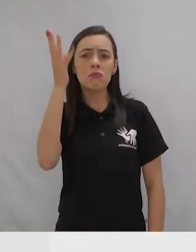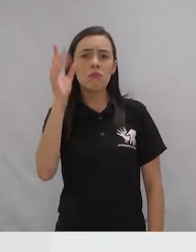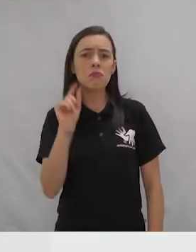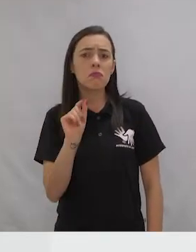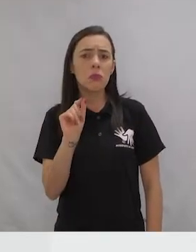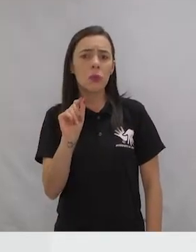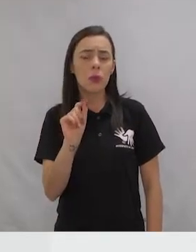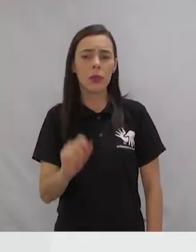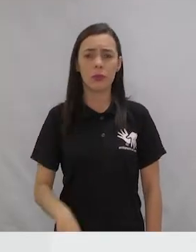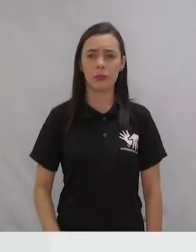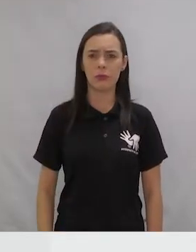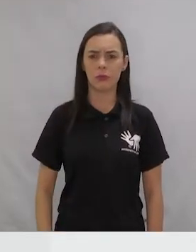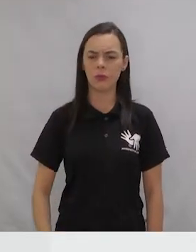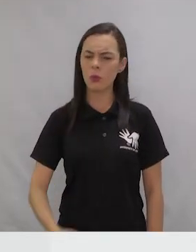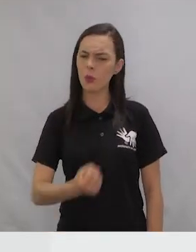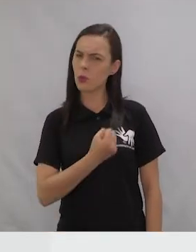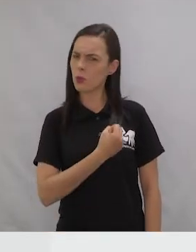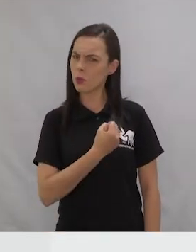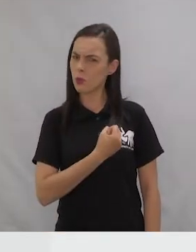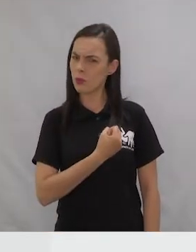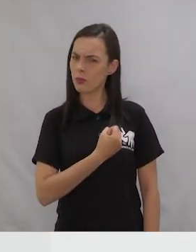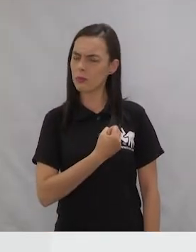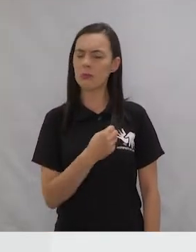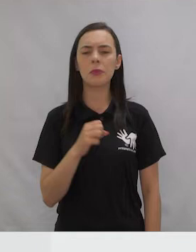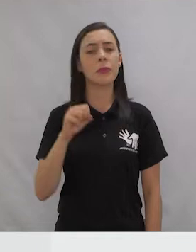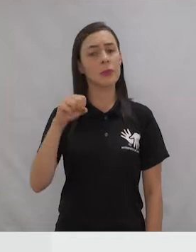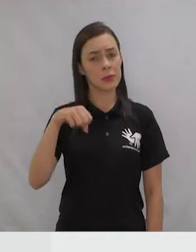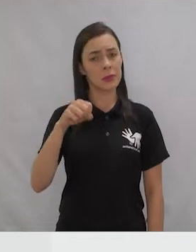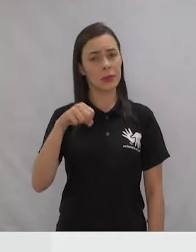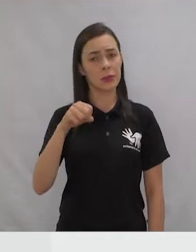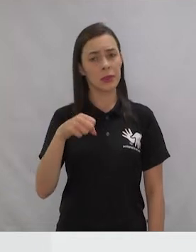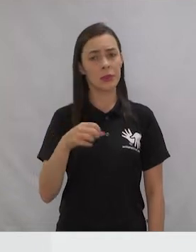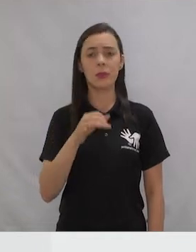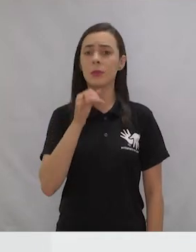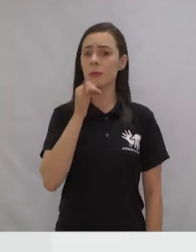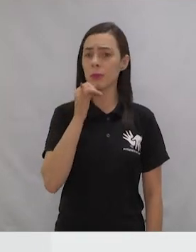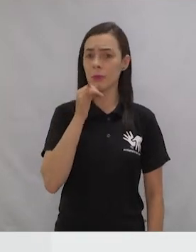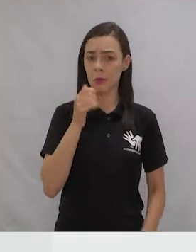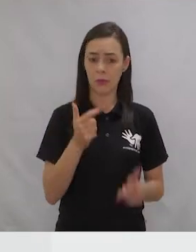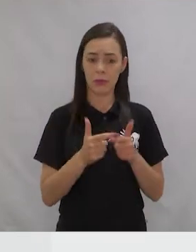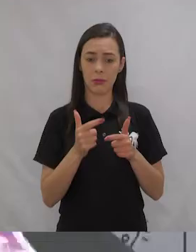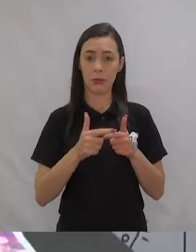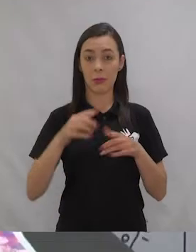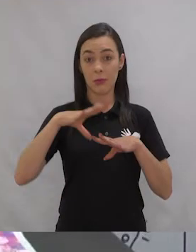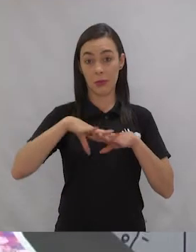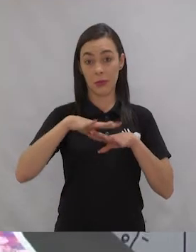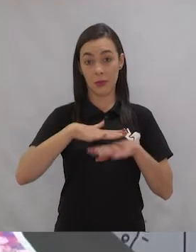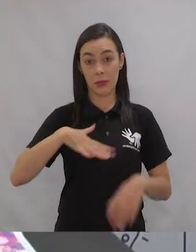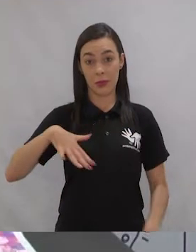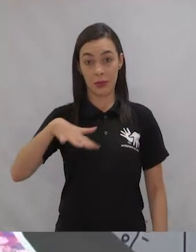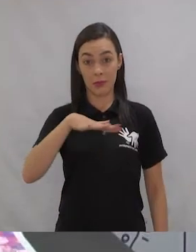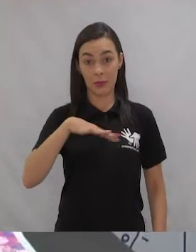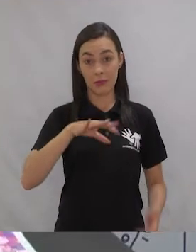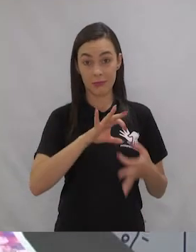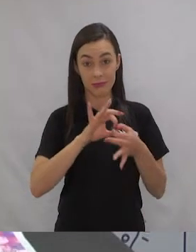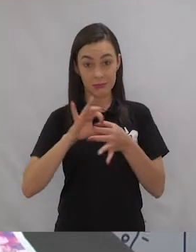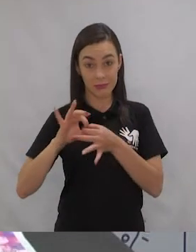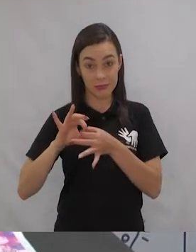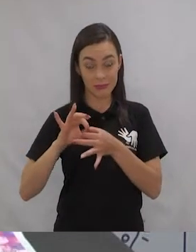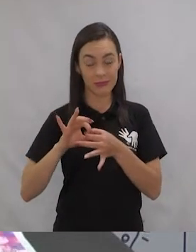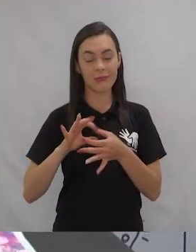solucionar. Números? Sim, porque se nós estamos falando de situação-problema e o nosso